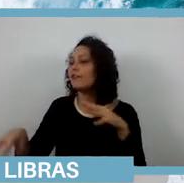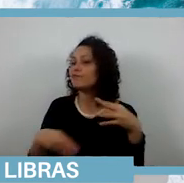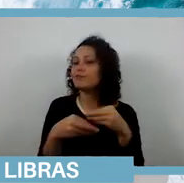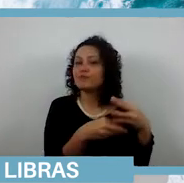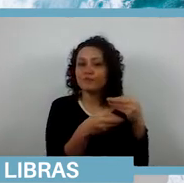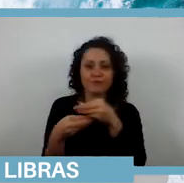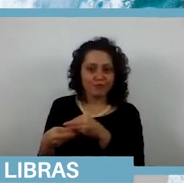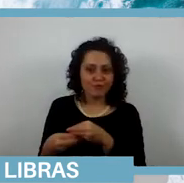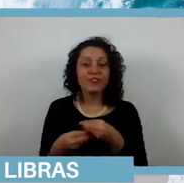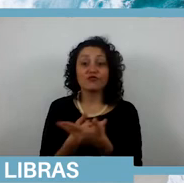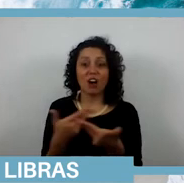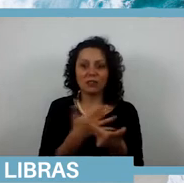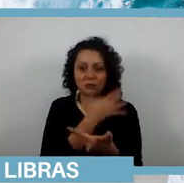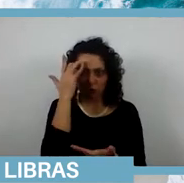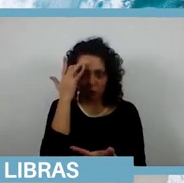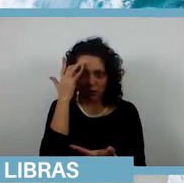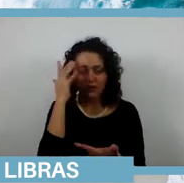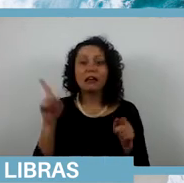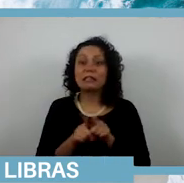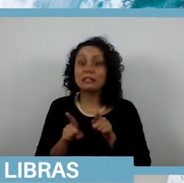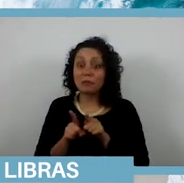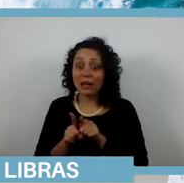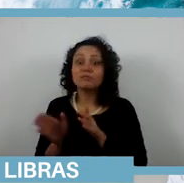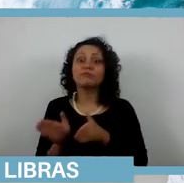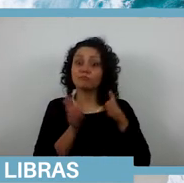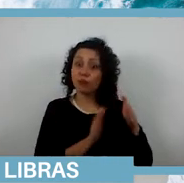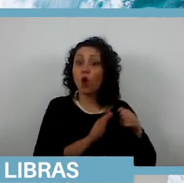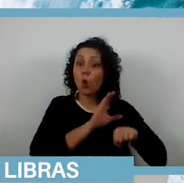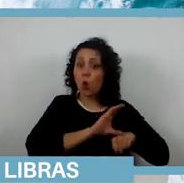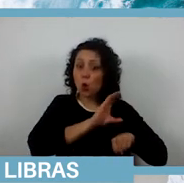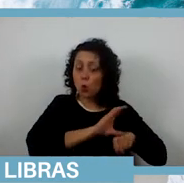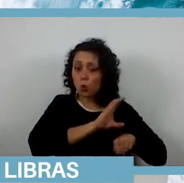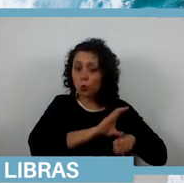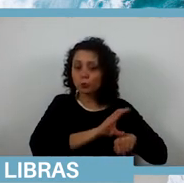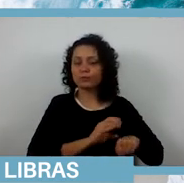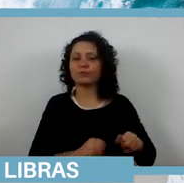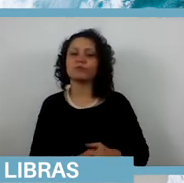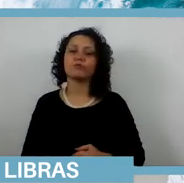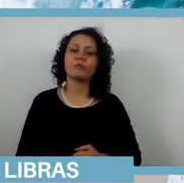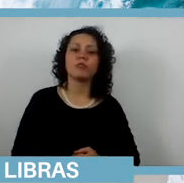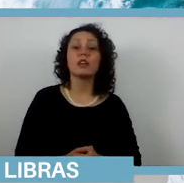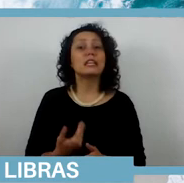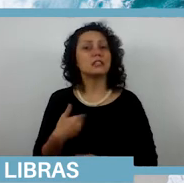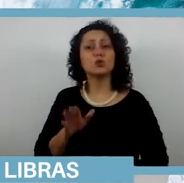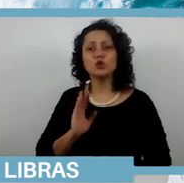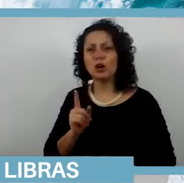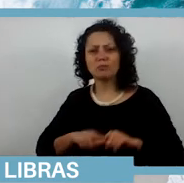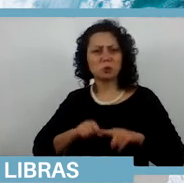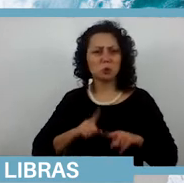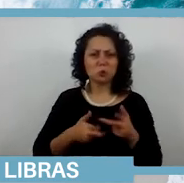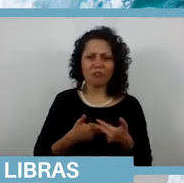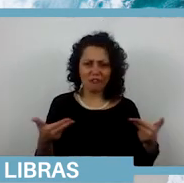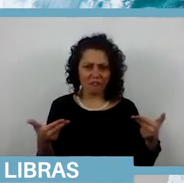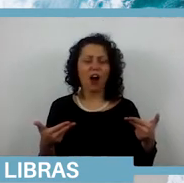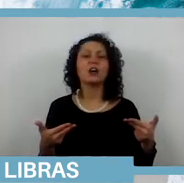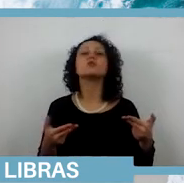fazer as férias inícios curso em paralelo também né E aí bom quando eu já tinha um monte de produto já tinha